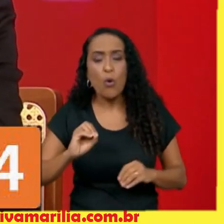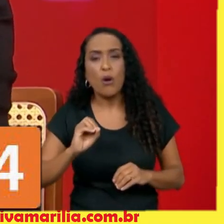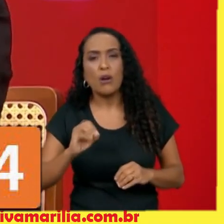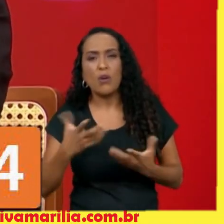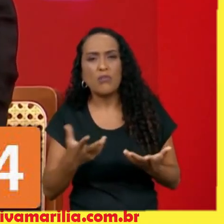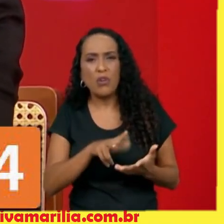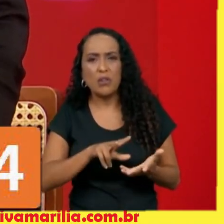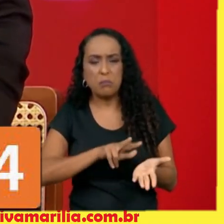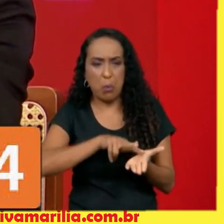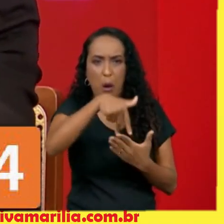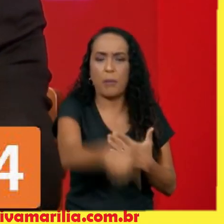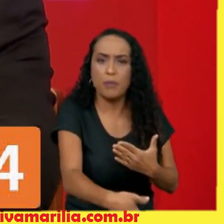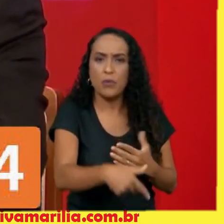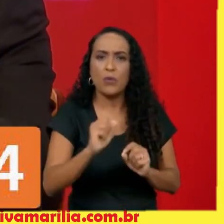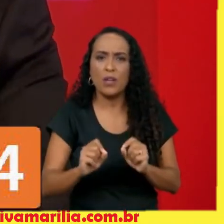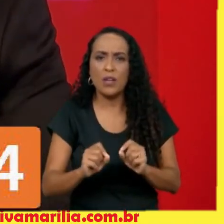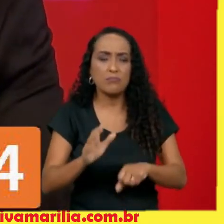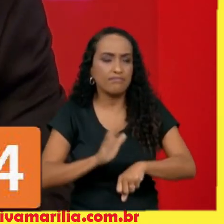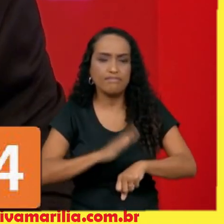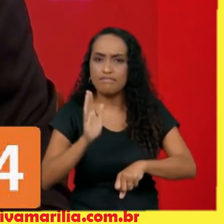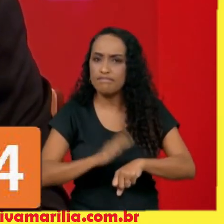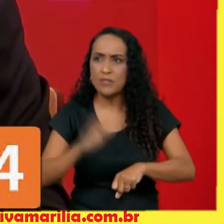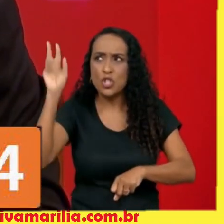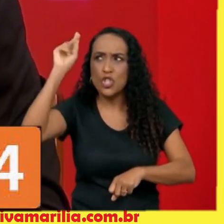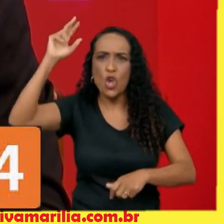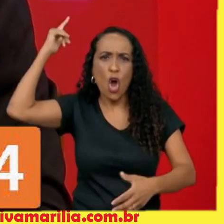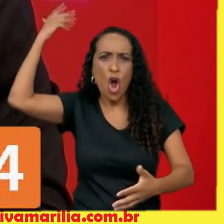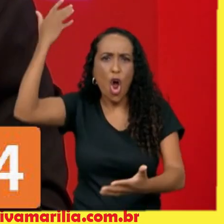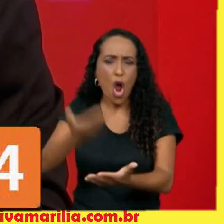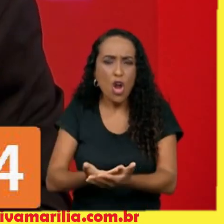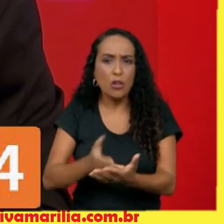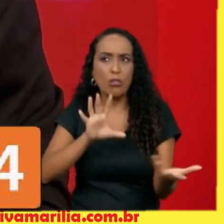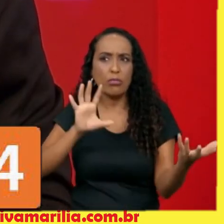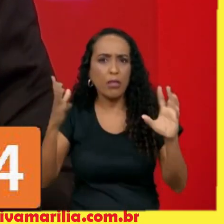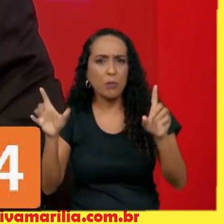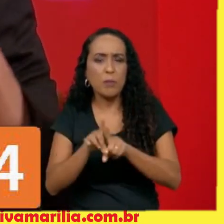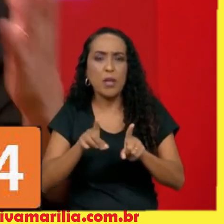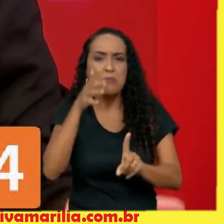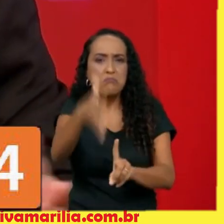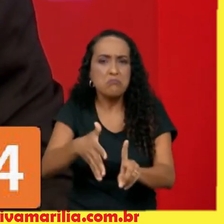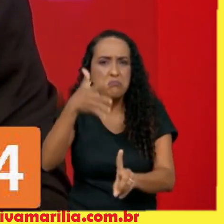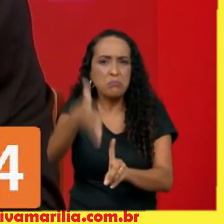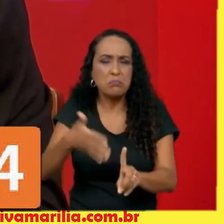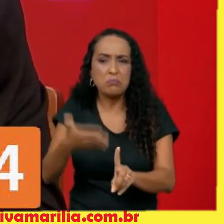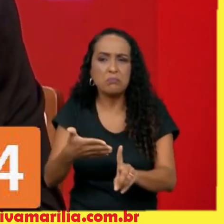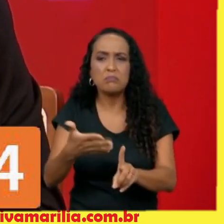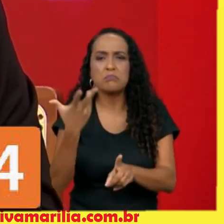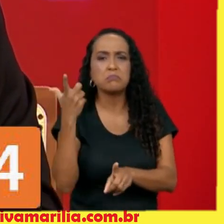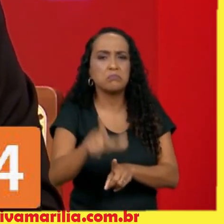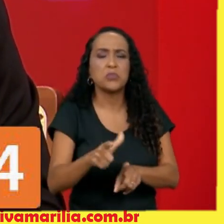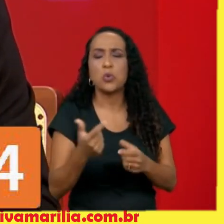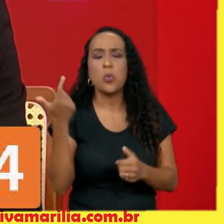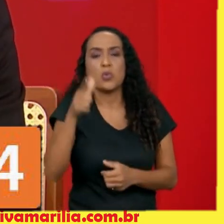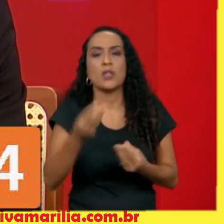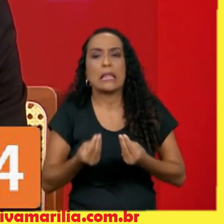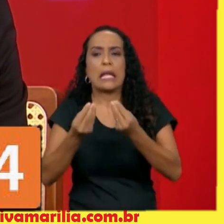foi atropelada pelas circunstâncias históricas do tempo. O discurso venceu e não consegue mais entregar para as